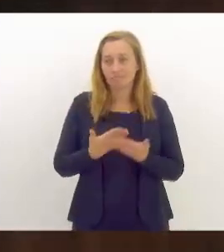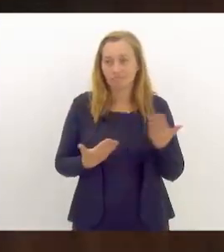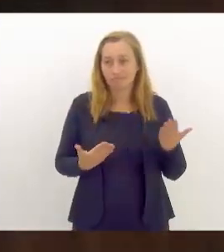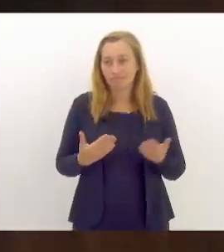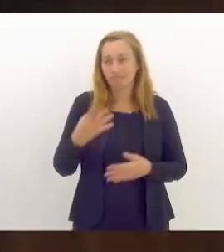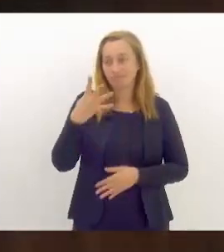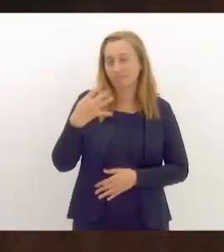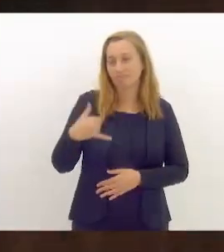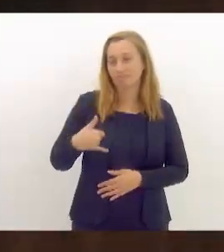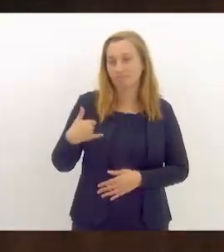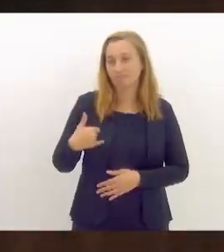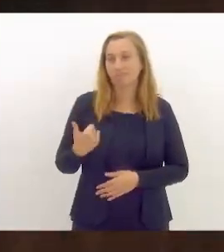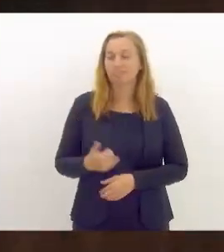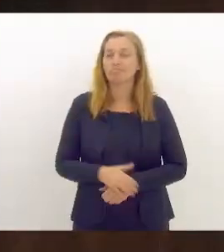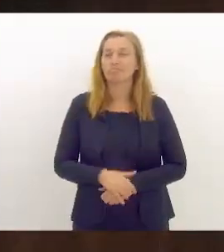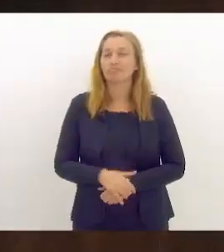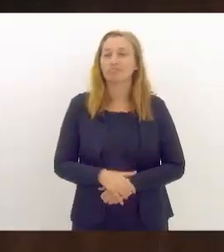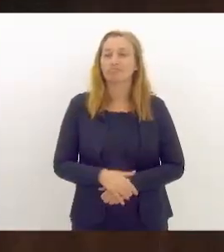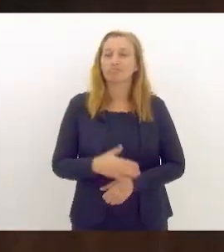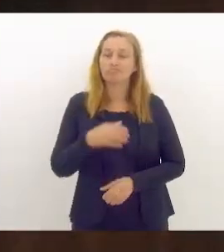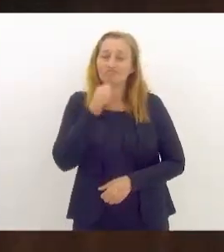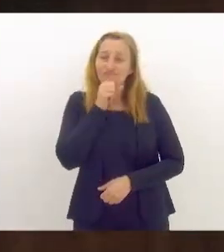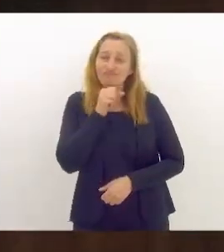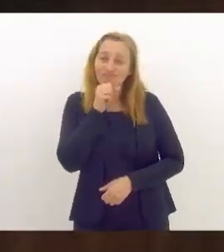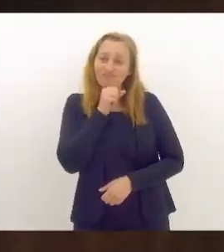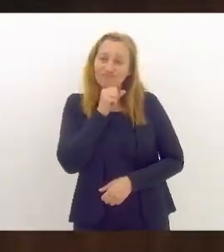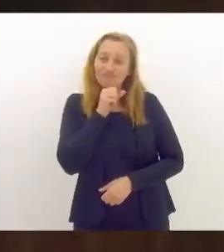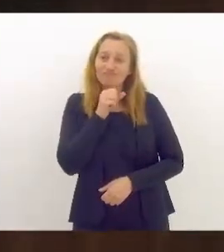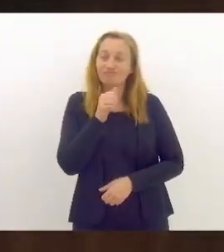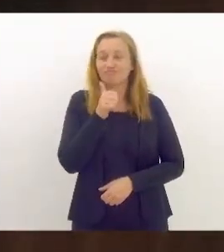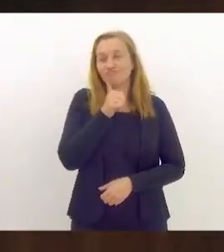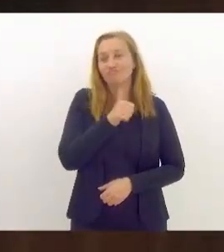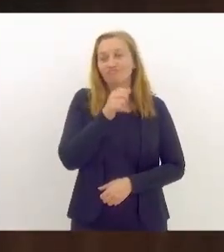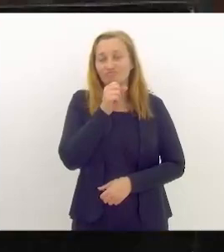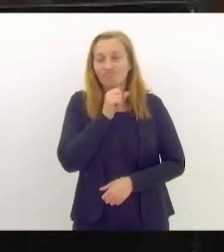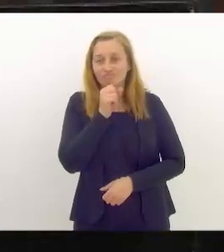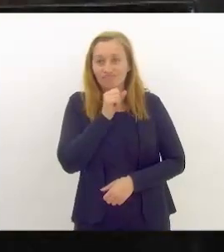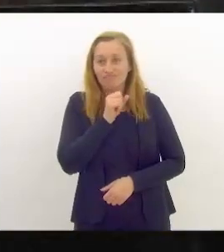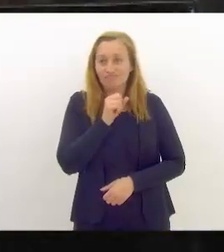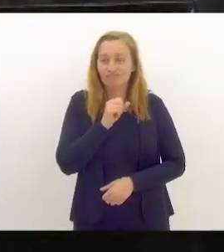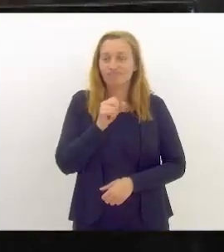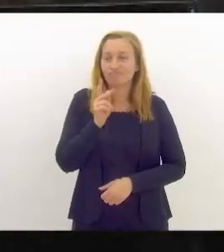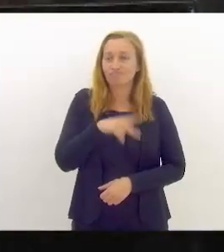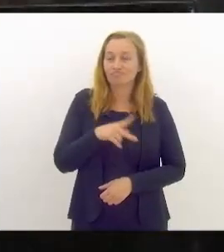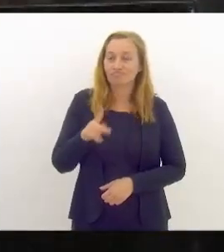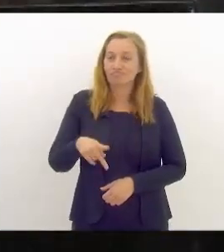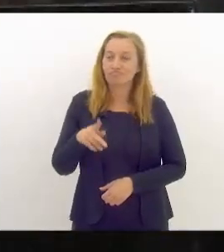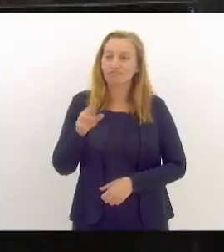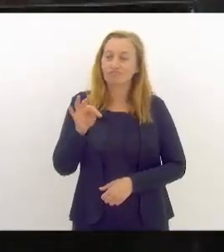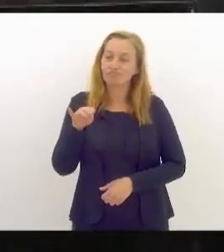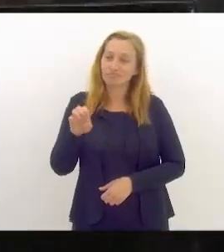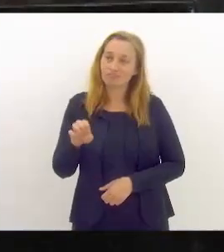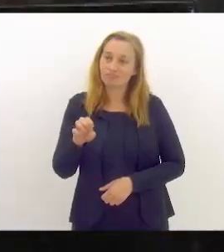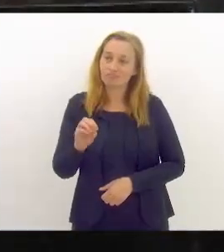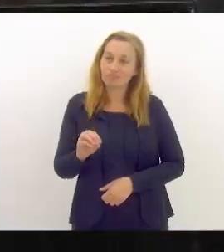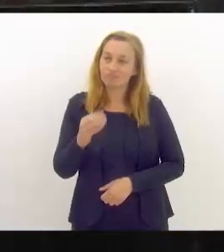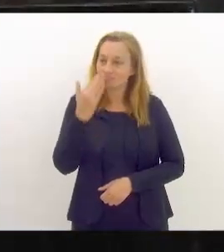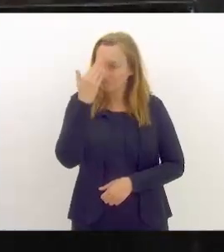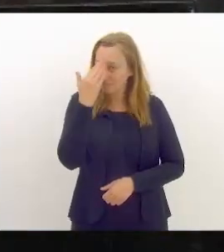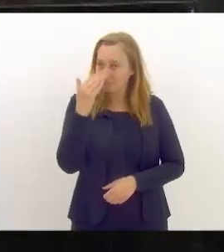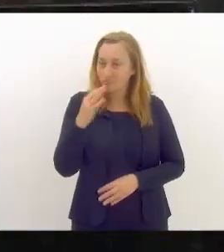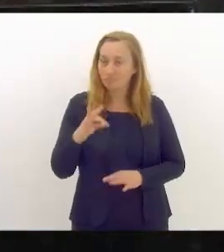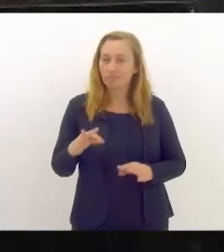eu tinha meus 4 anos minha avó meu avô Professor Victor nótrica muito obrigada